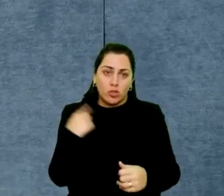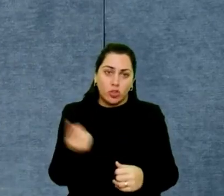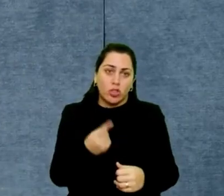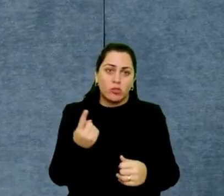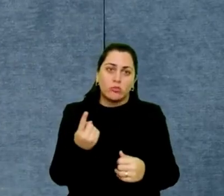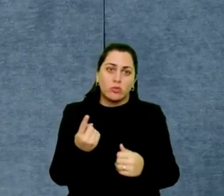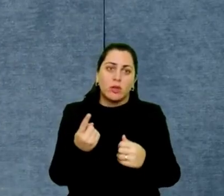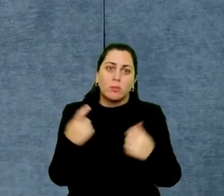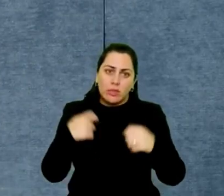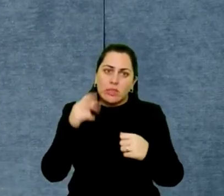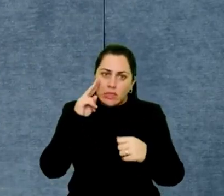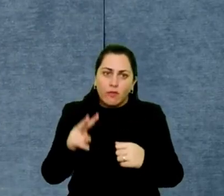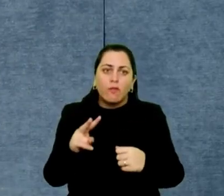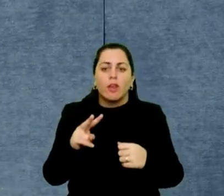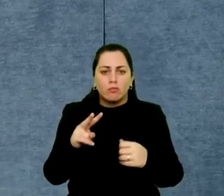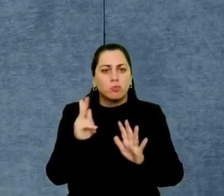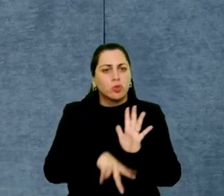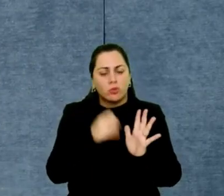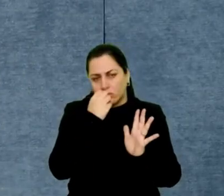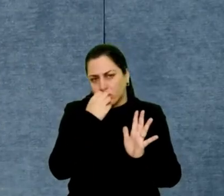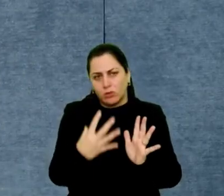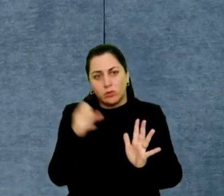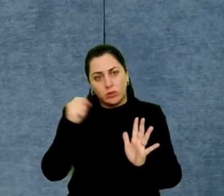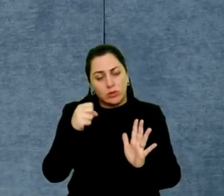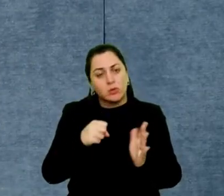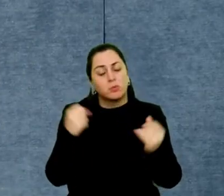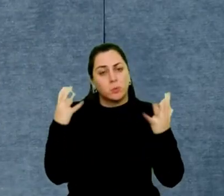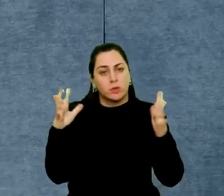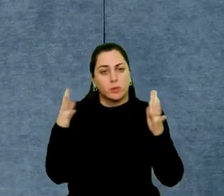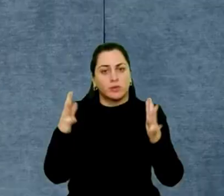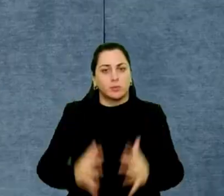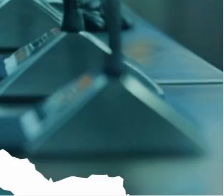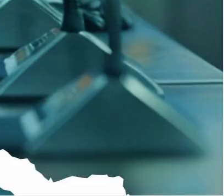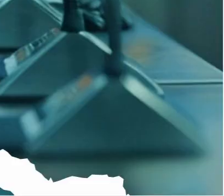Santão, do Poder Público, se não levasse em consideração colocar em prática um projeto como esse. Então, parabéns.